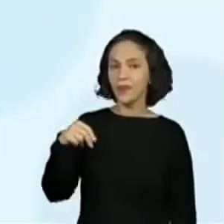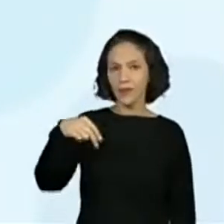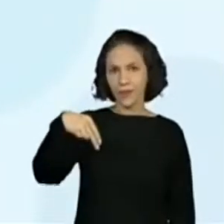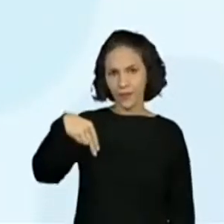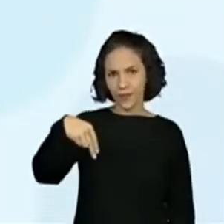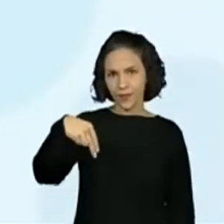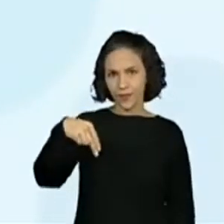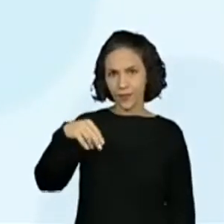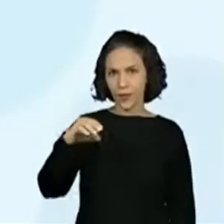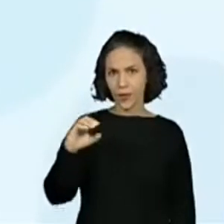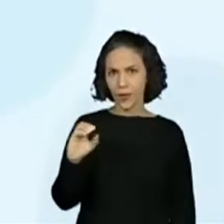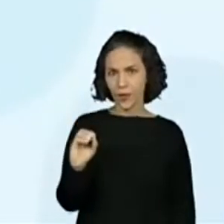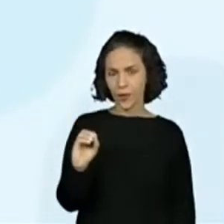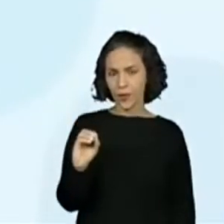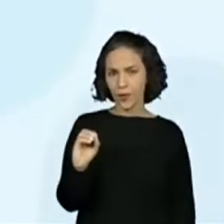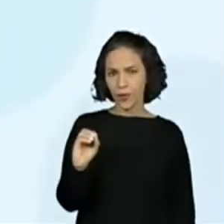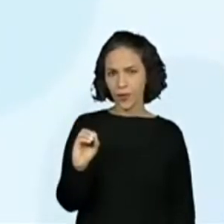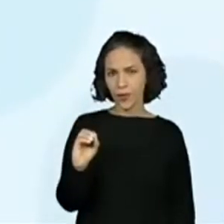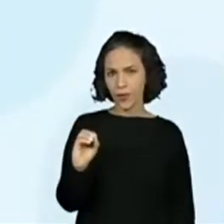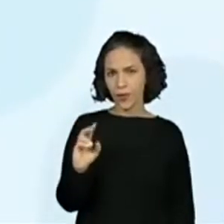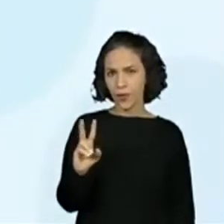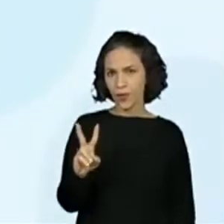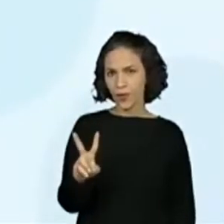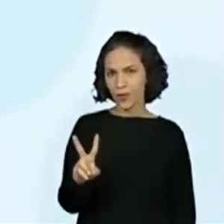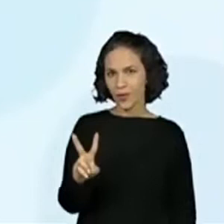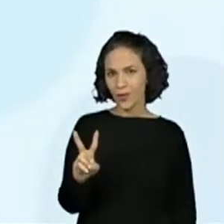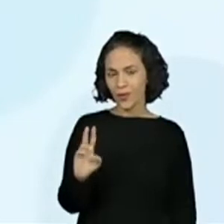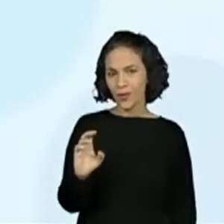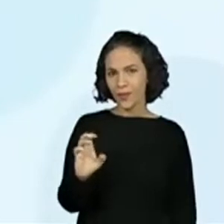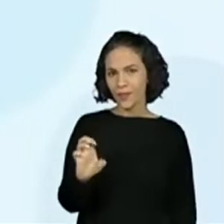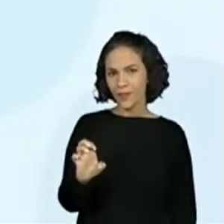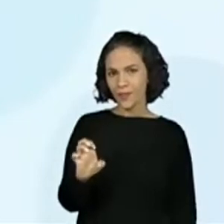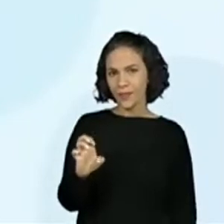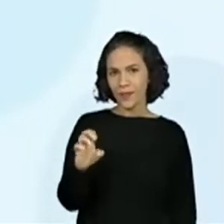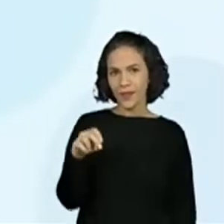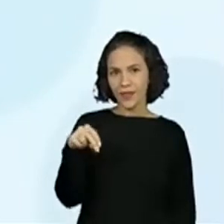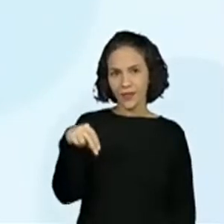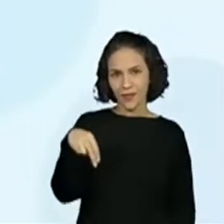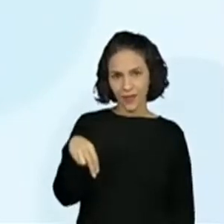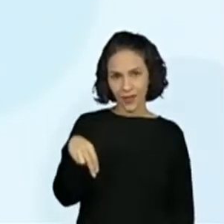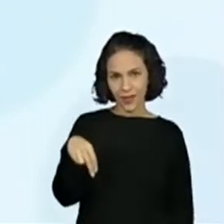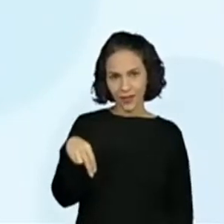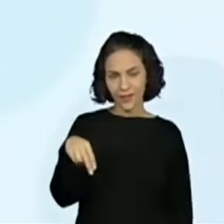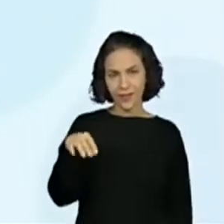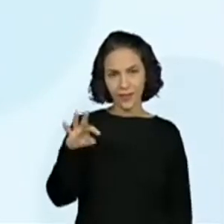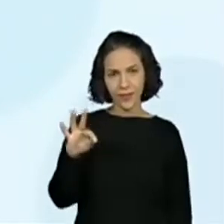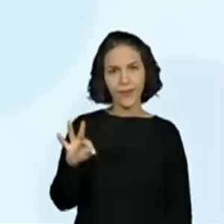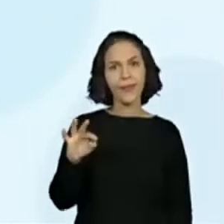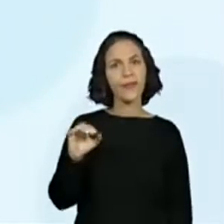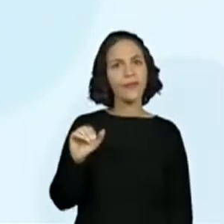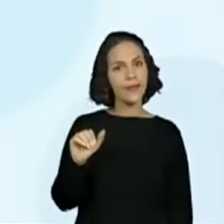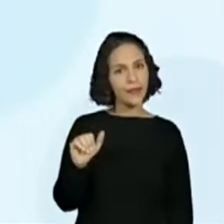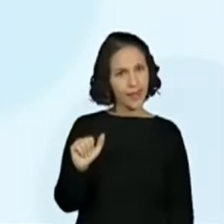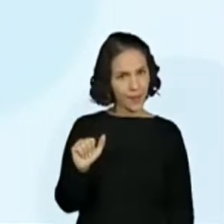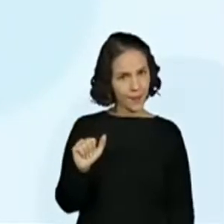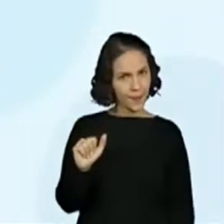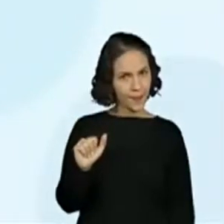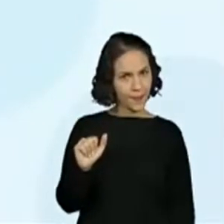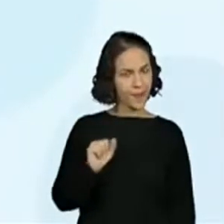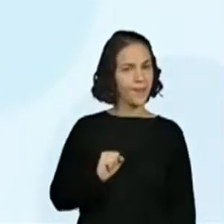90. Já tem uma dica aí, hein? Isso. Olha só que legal. Nós já sabemos quantas dezenas tem aí, não